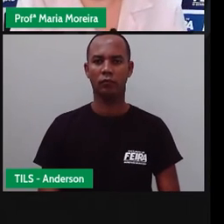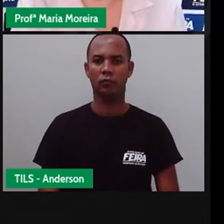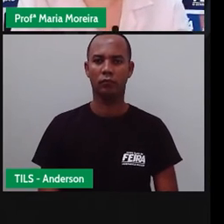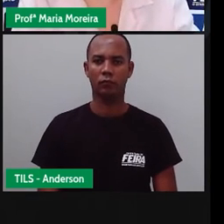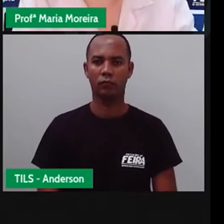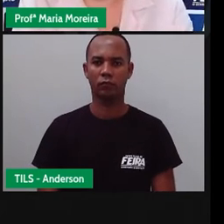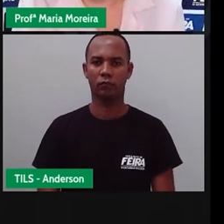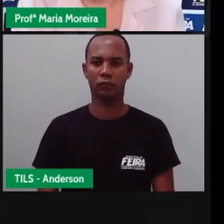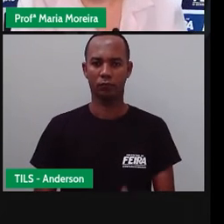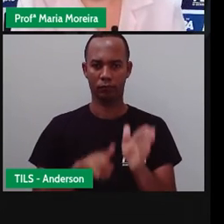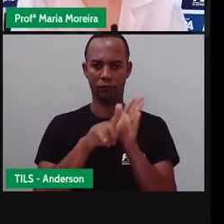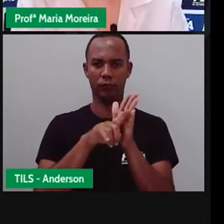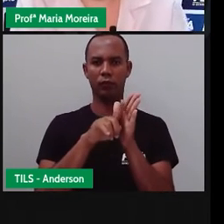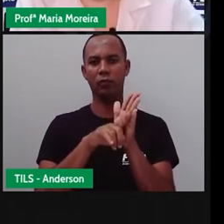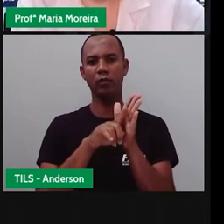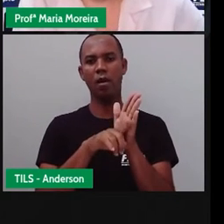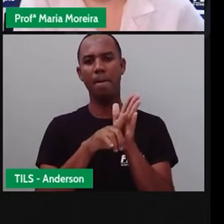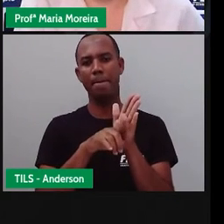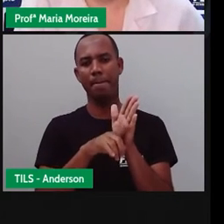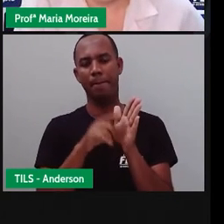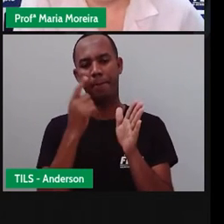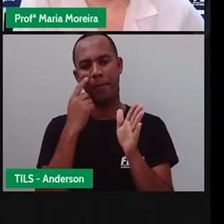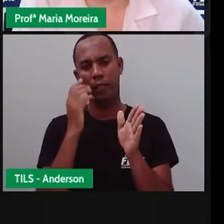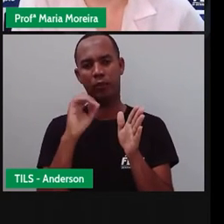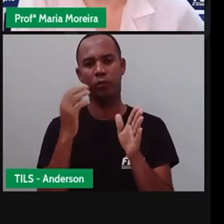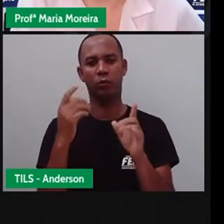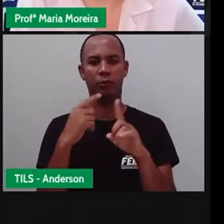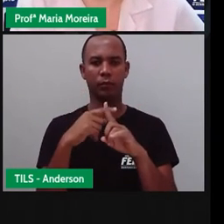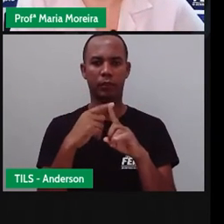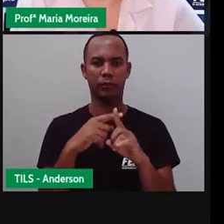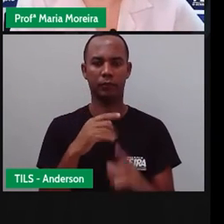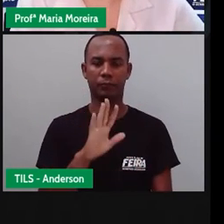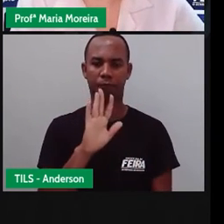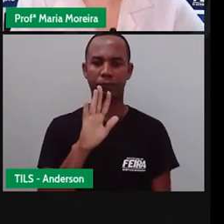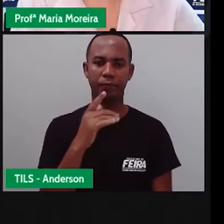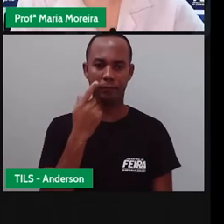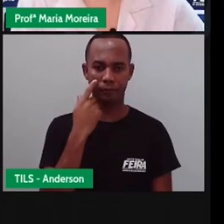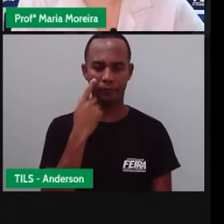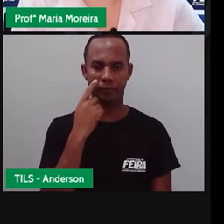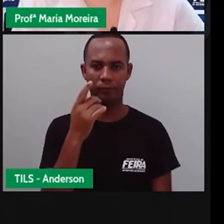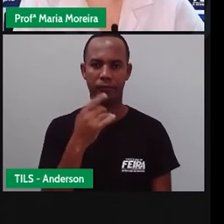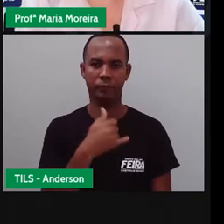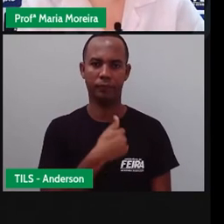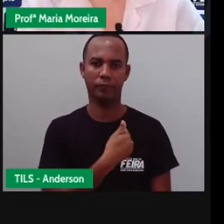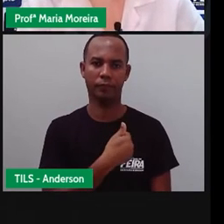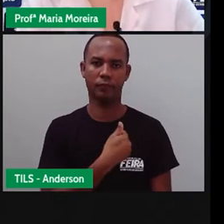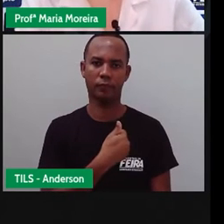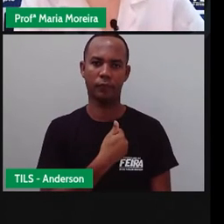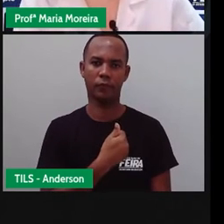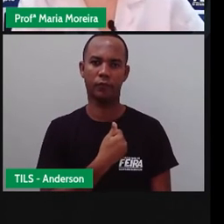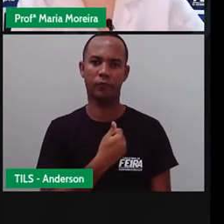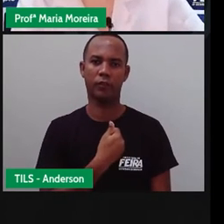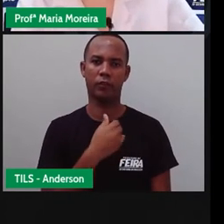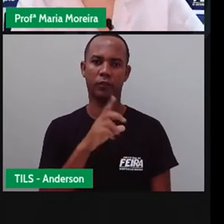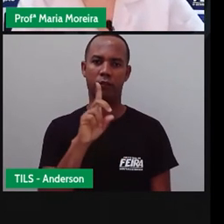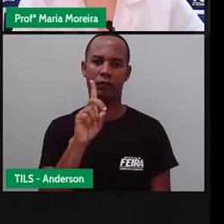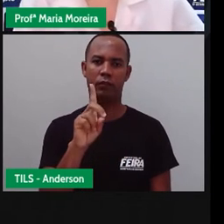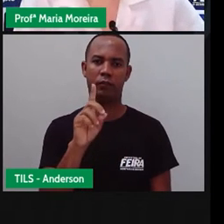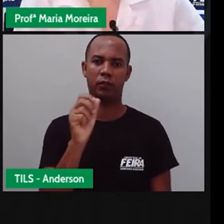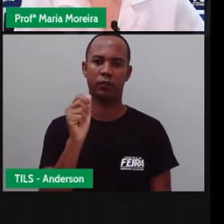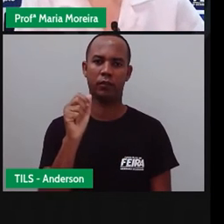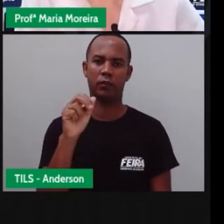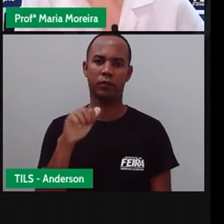de menos né menos ou subtração para o aniversário de Daniela foram feitas 140